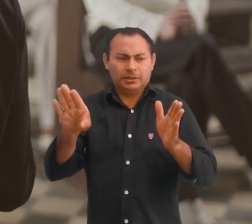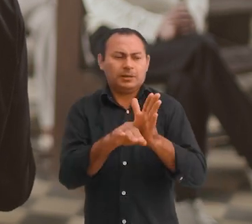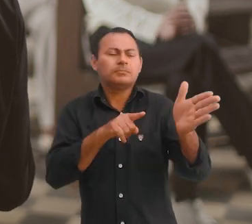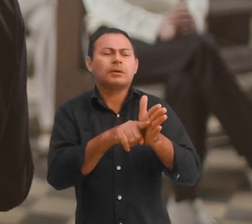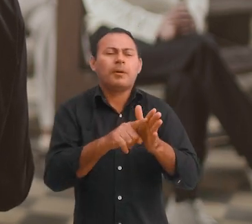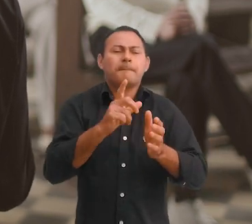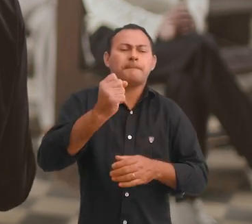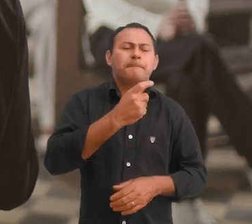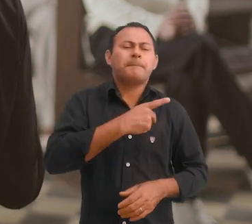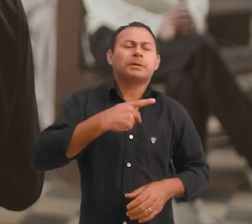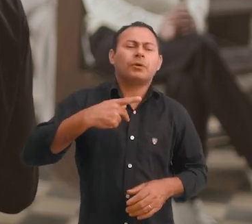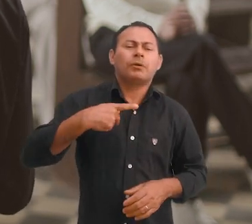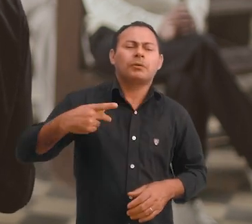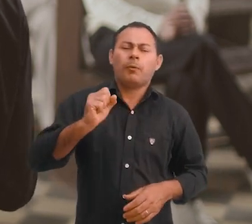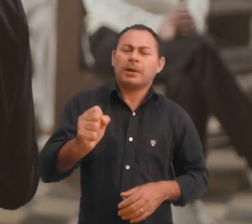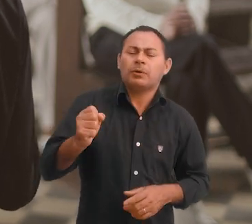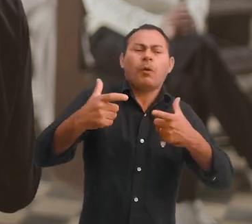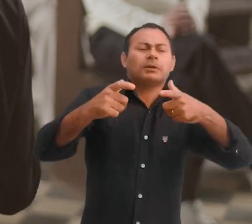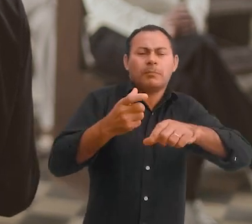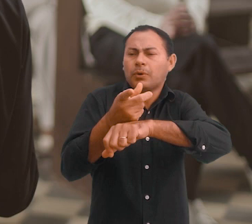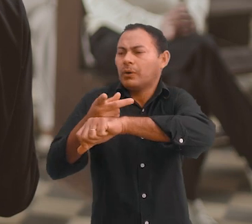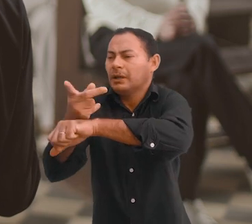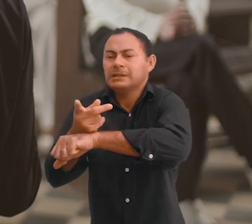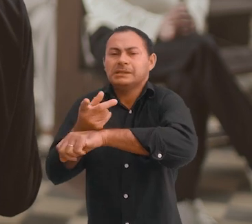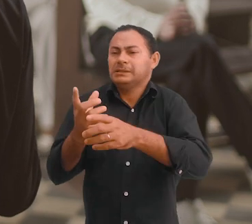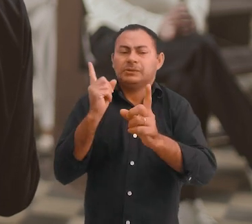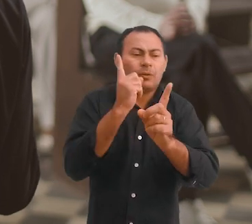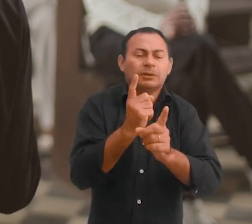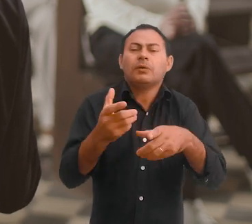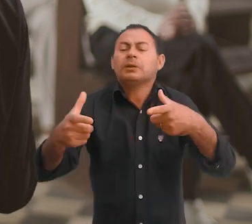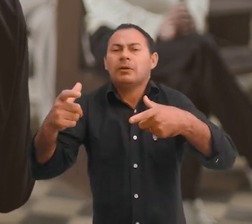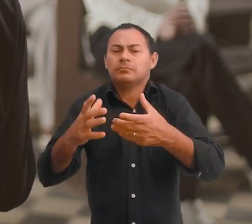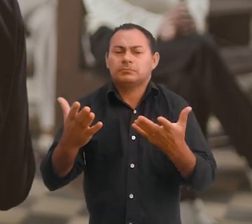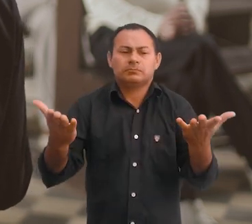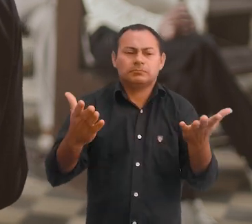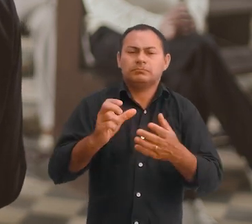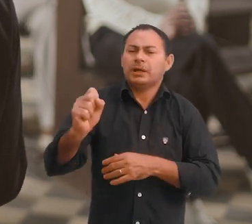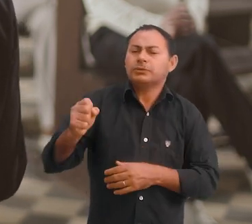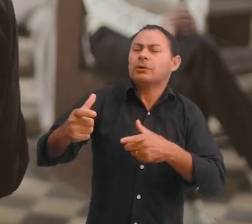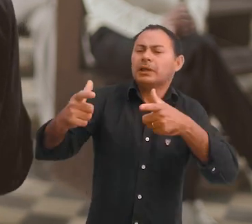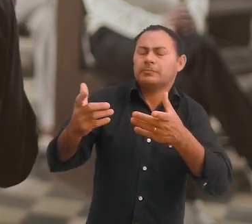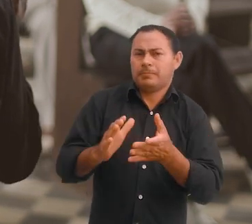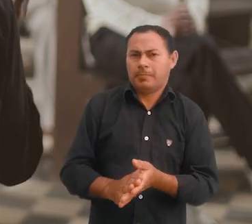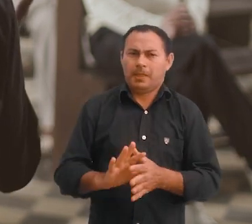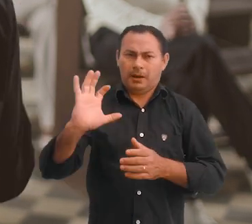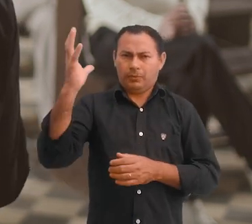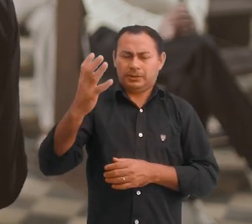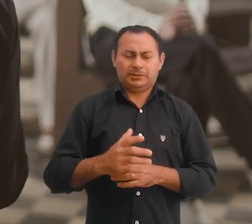as pessoas chegam a perguntar, Pastor, onde o senhor estava? Procurei o senhor a tarde inteira e não o encontrei. Onde é que o senhor estava,